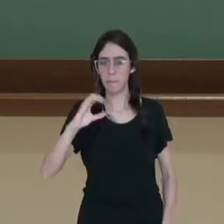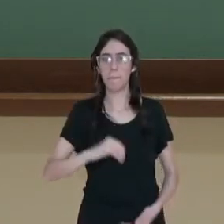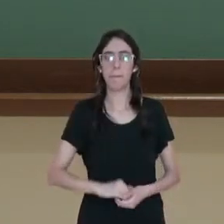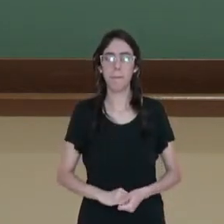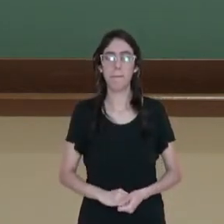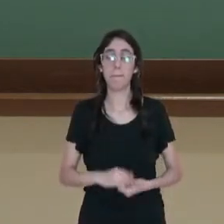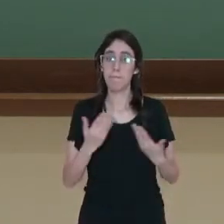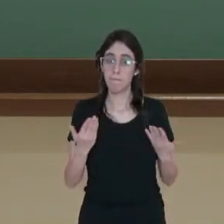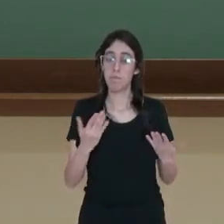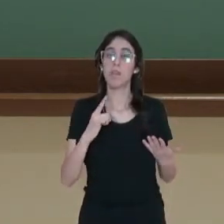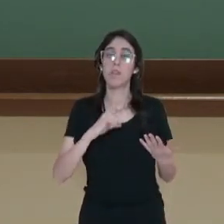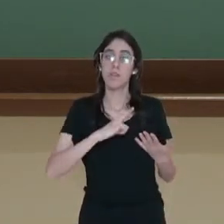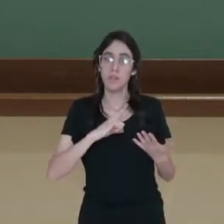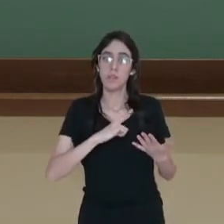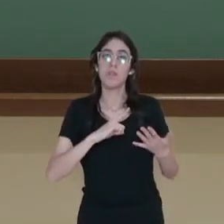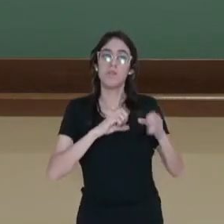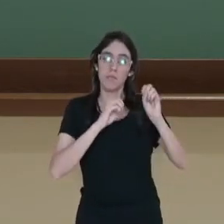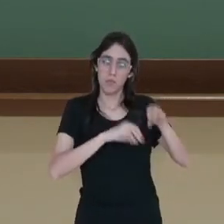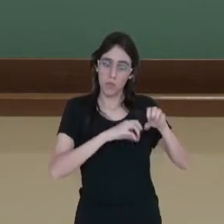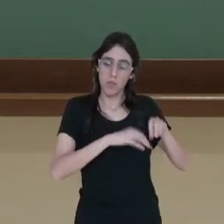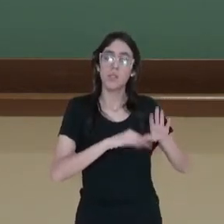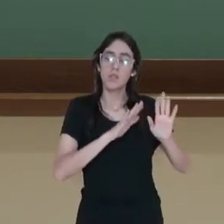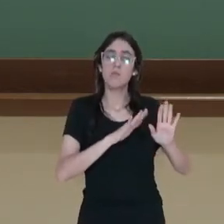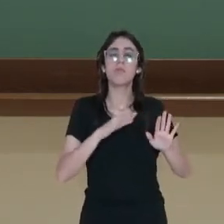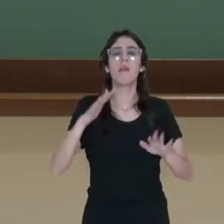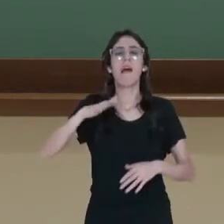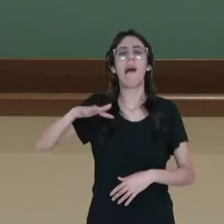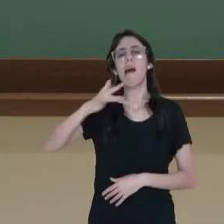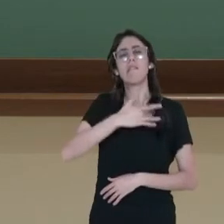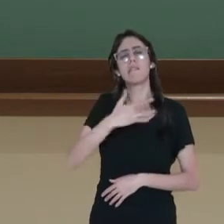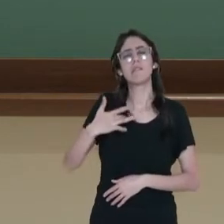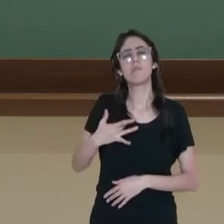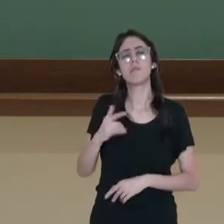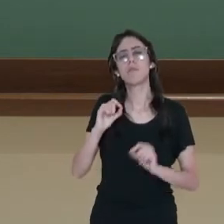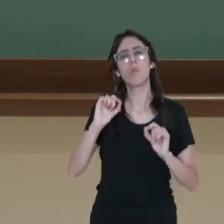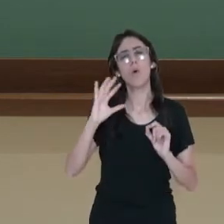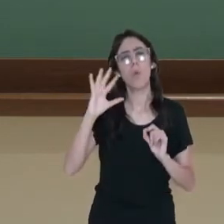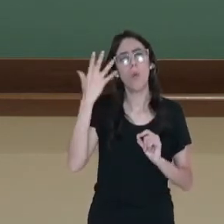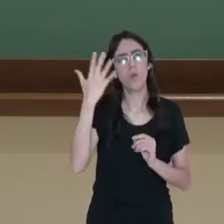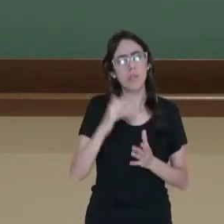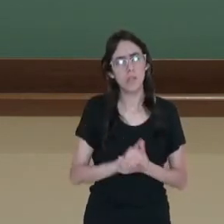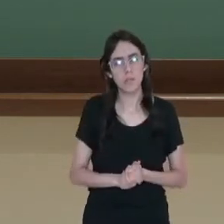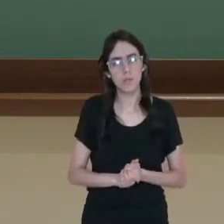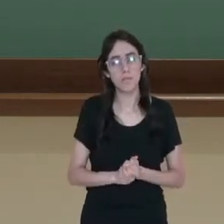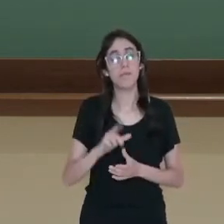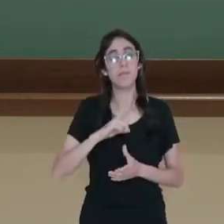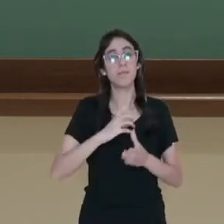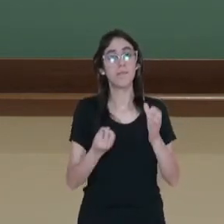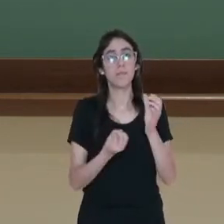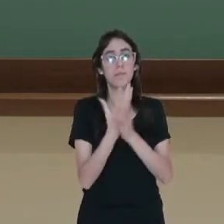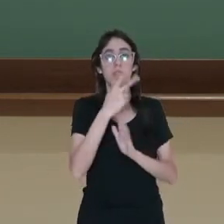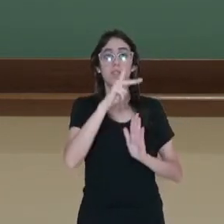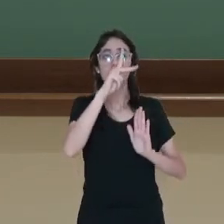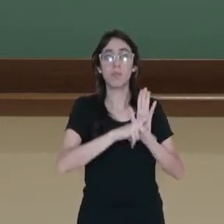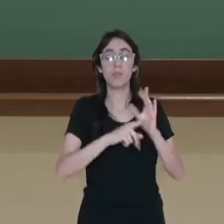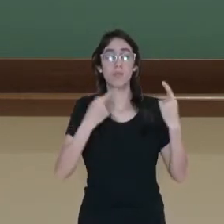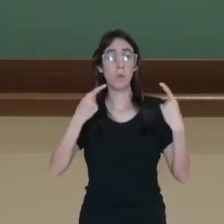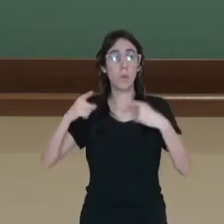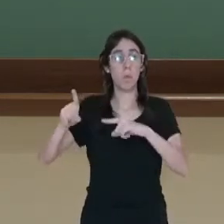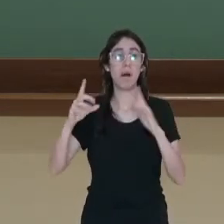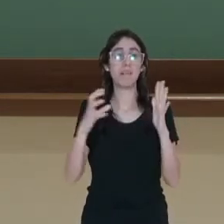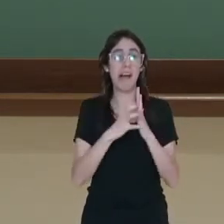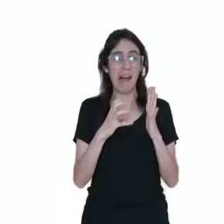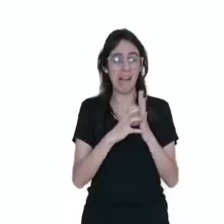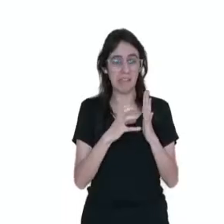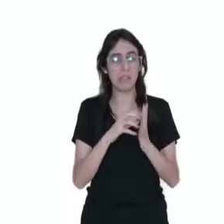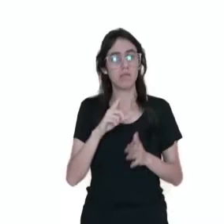da educação e na saúde, destaque inicial e principal para o programa de combate à AIDS. Esse